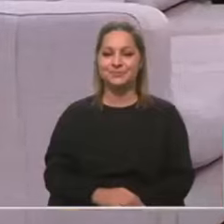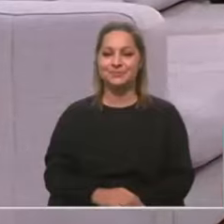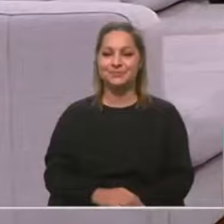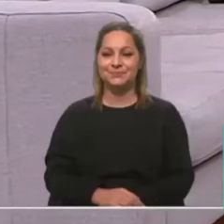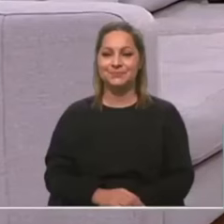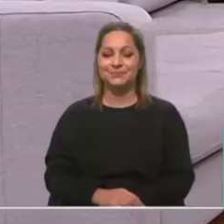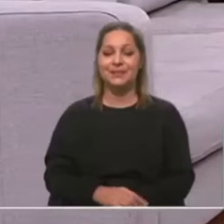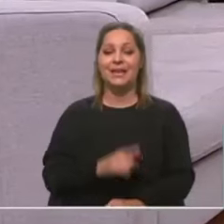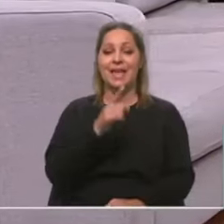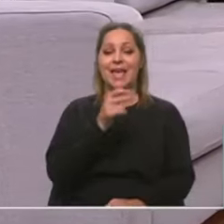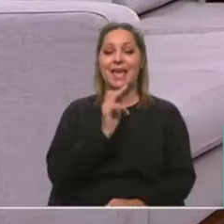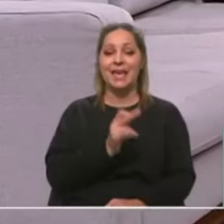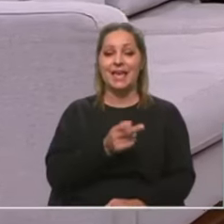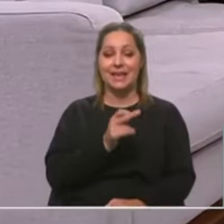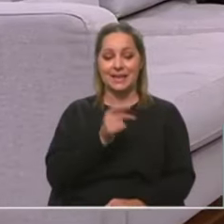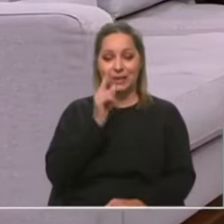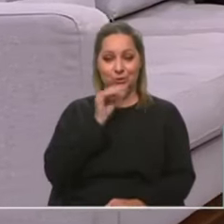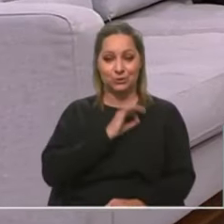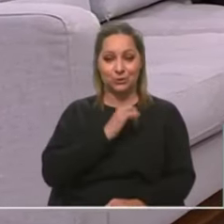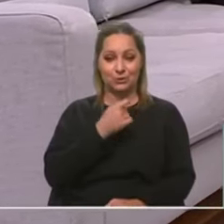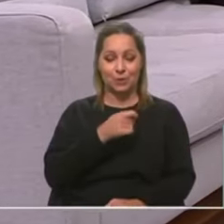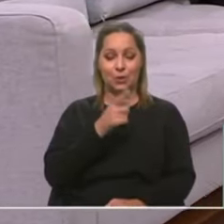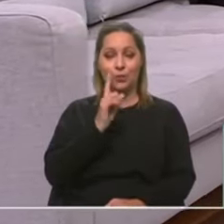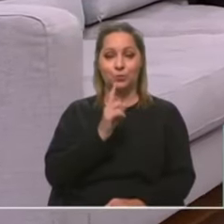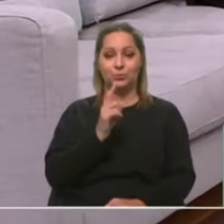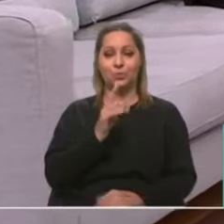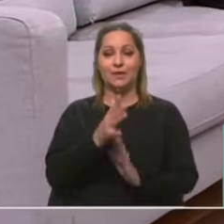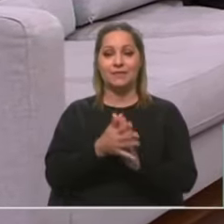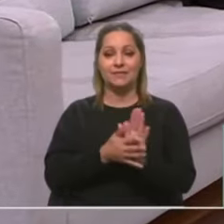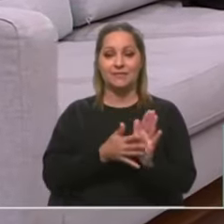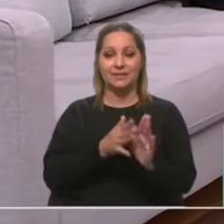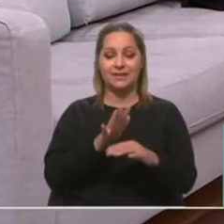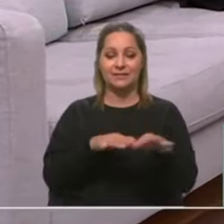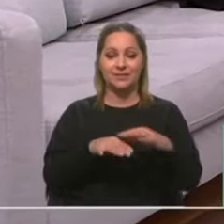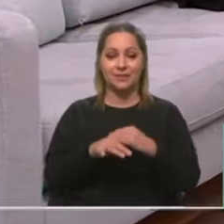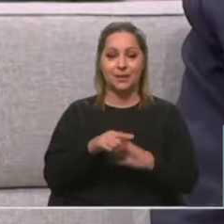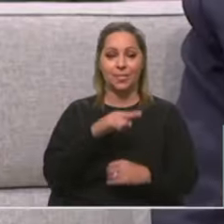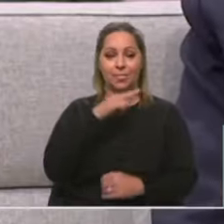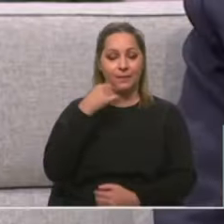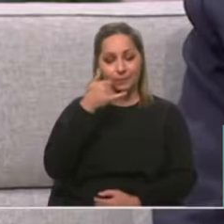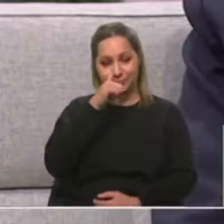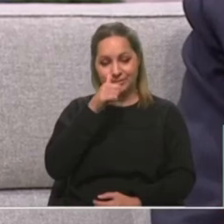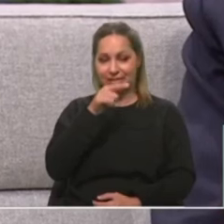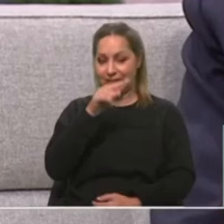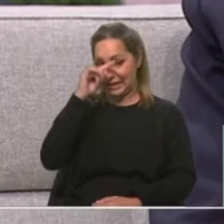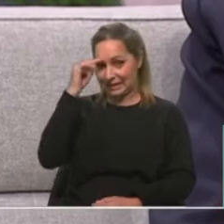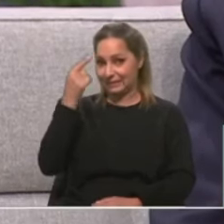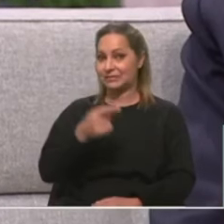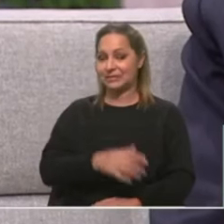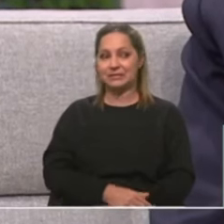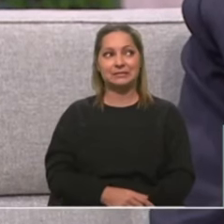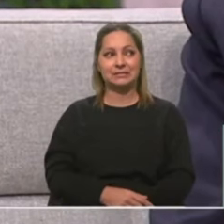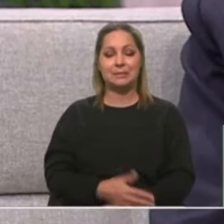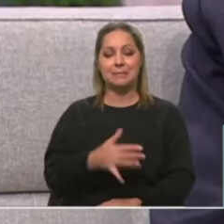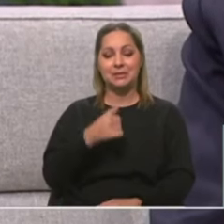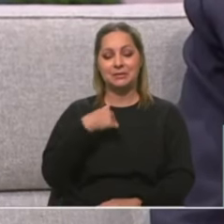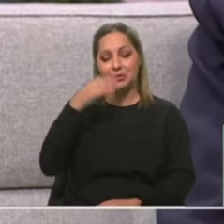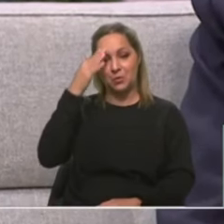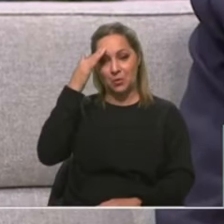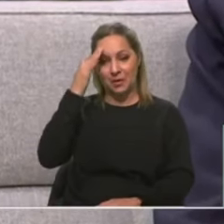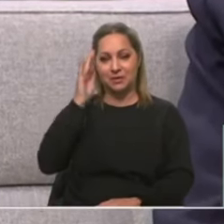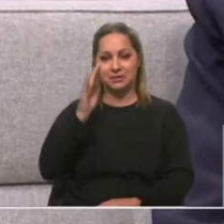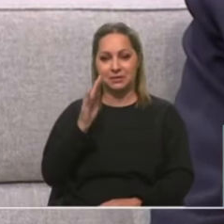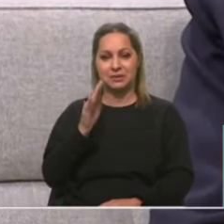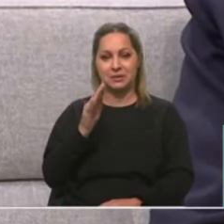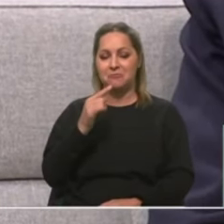Pura. Em que ano, Sr. Presidente, começaram a ser fabricados os pastéis de Belém? Oi, essa é difícil. Mas eu acho... Vou